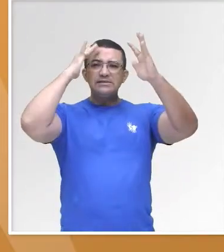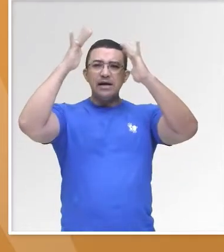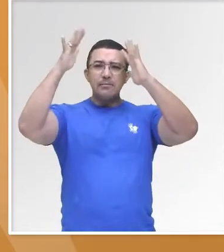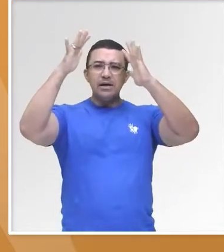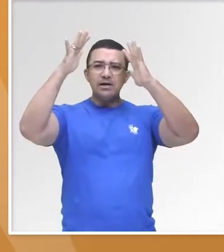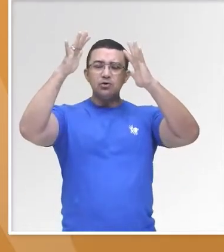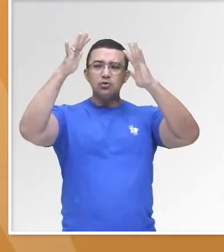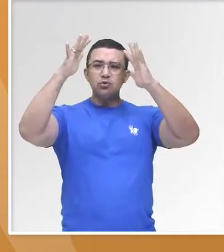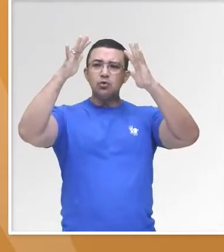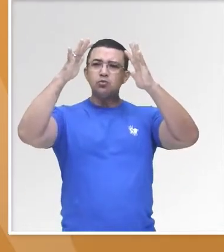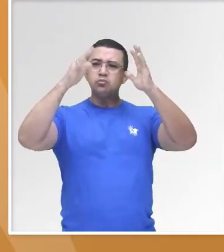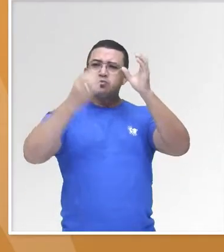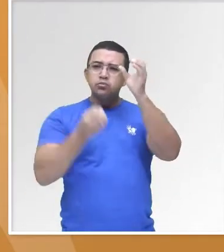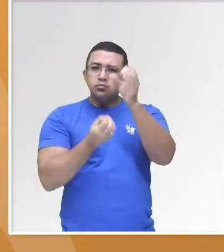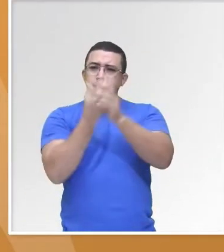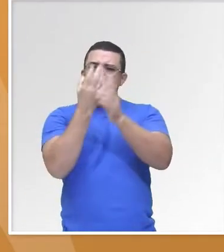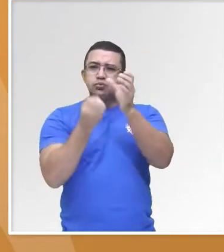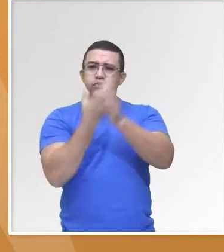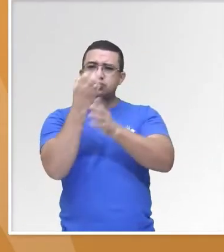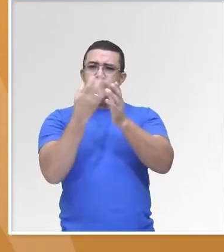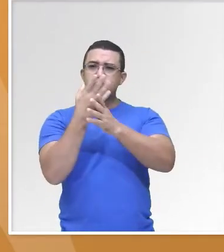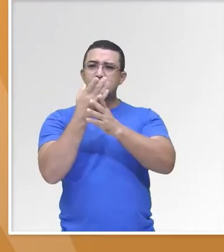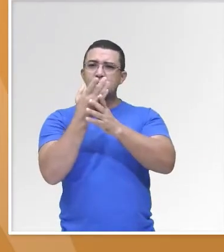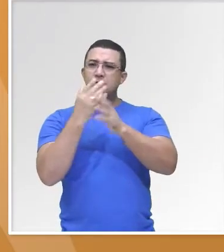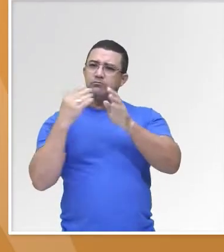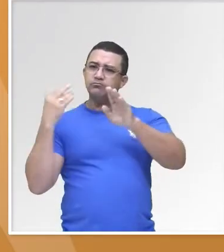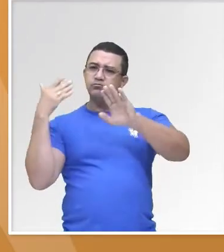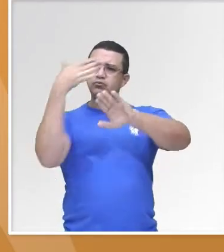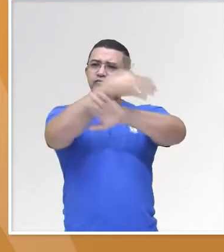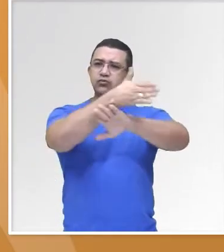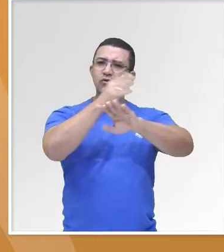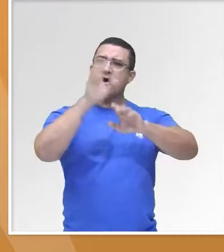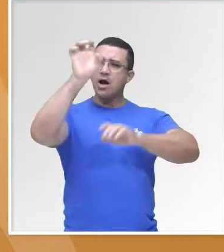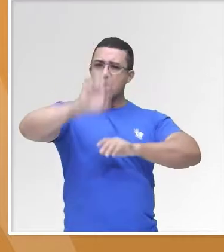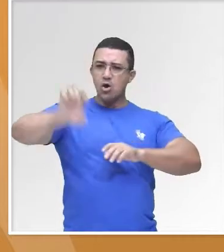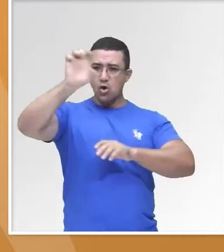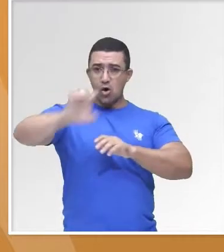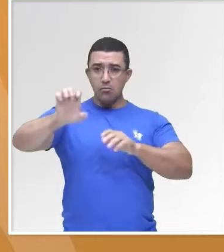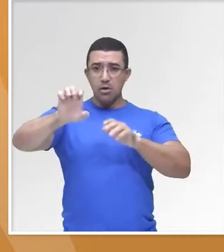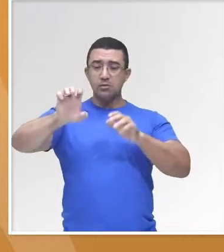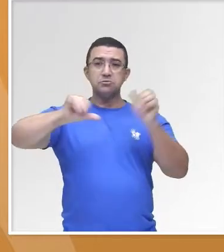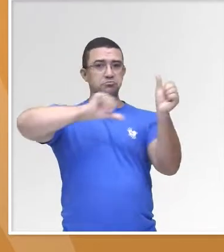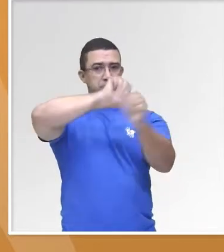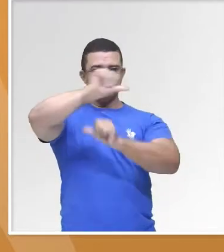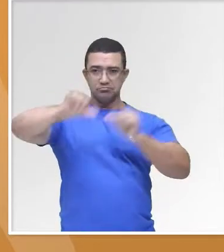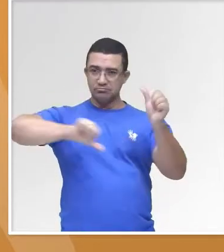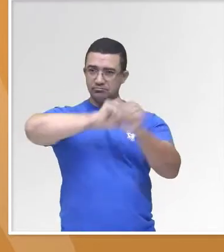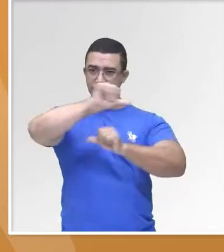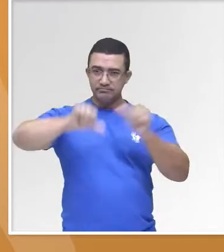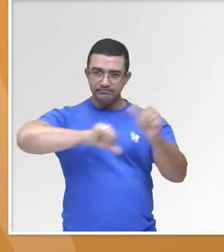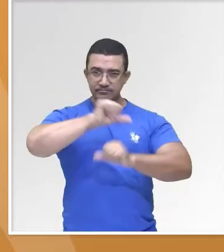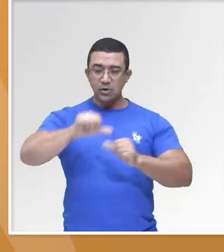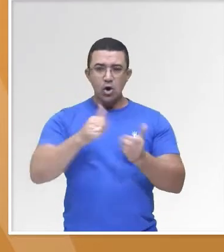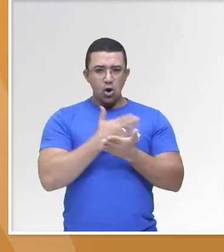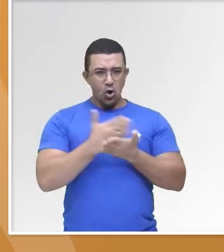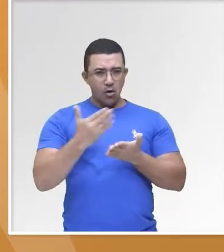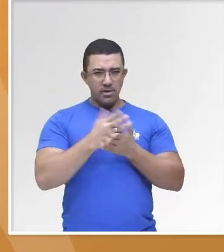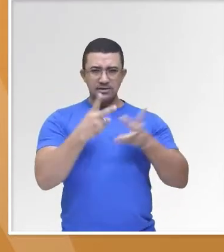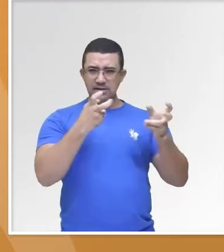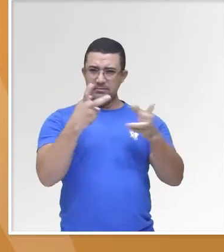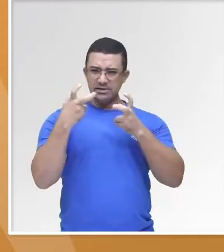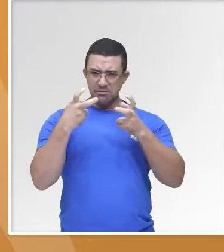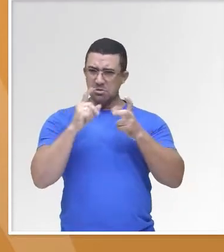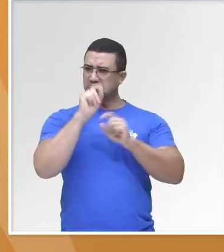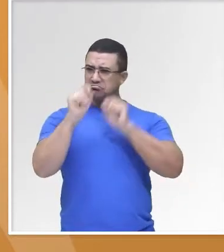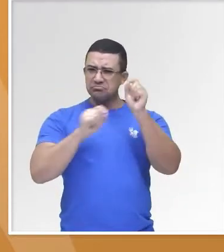chegar à Europa e vão ser transformadores. Ok? Então, o que nós vamos começar a perceber aí? Quem vai trazer